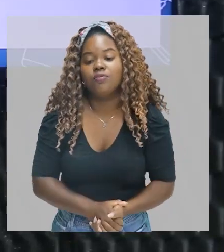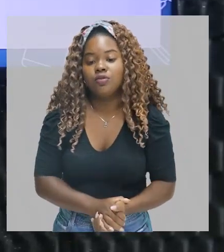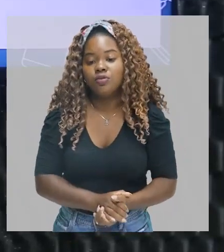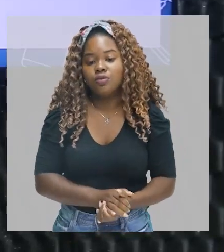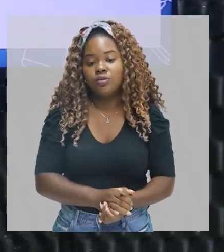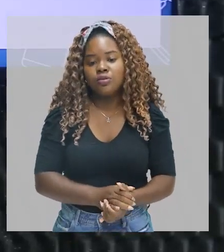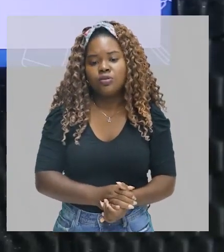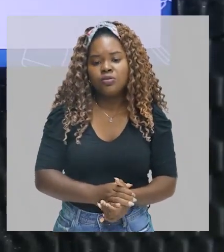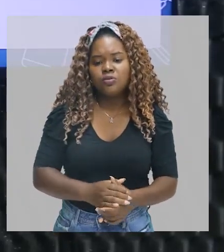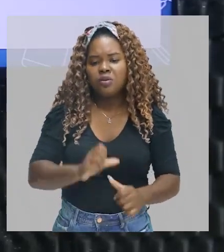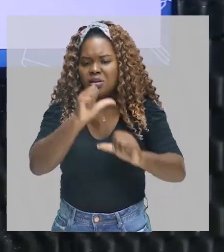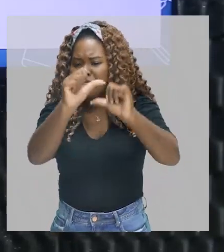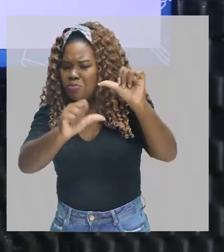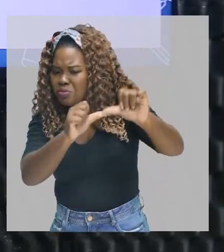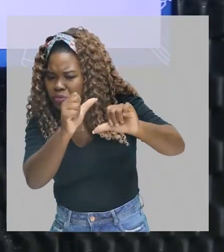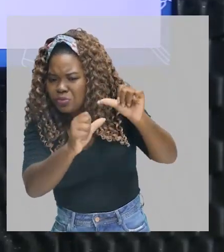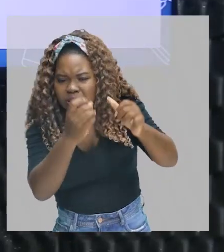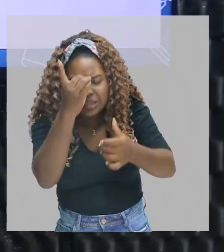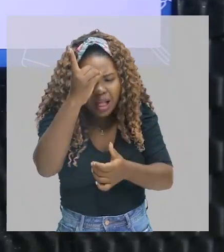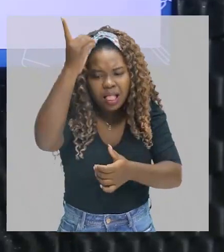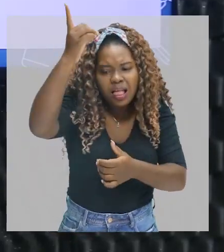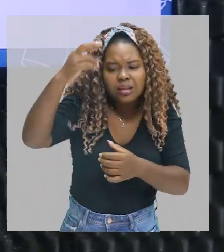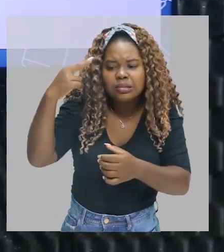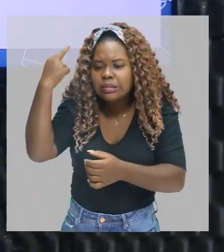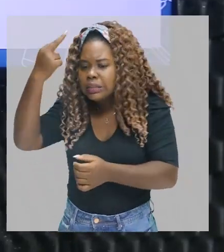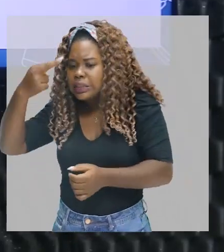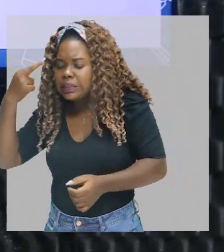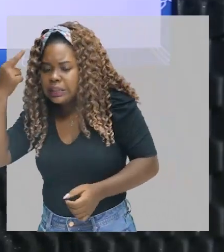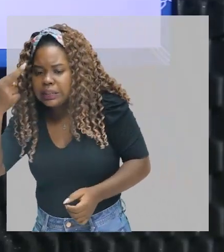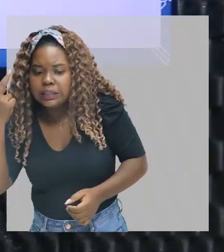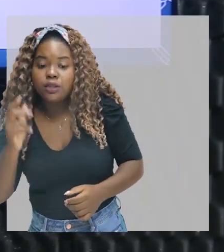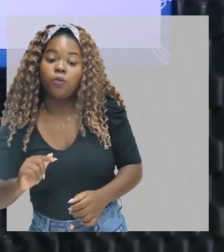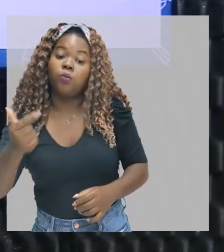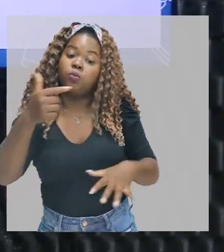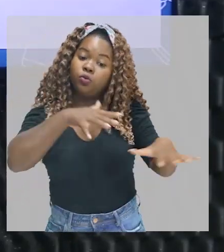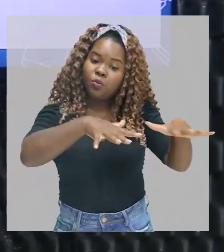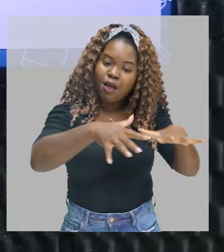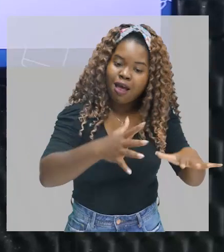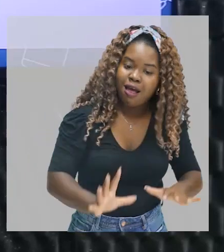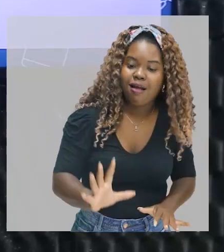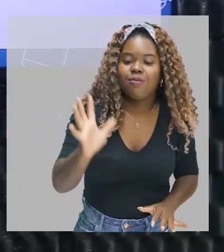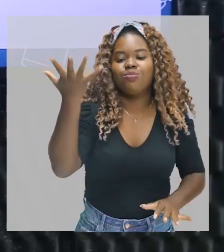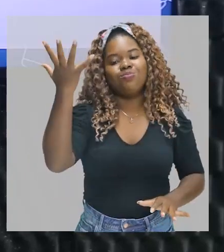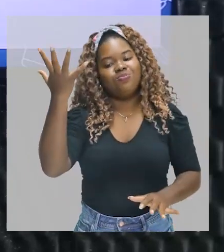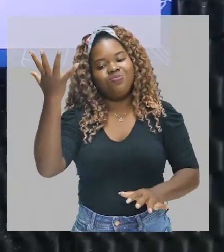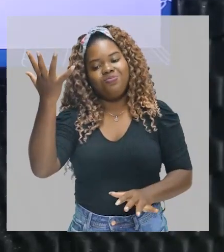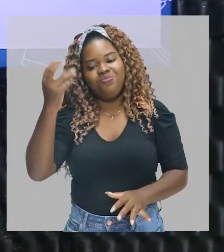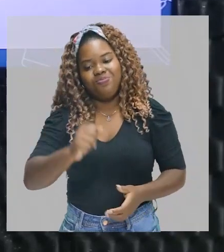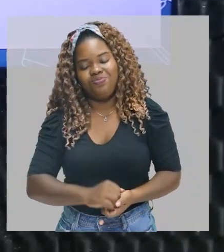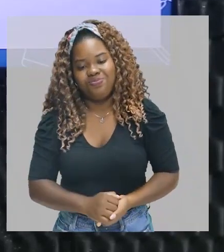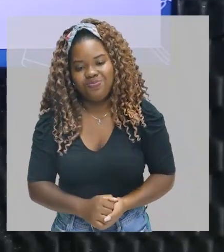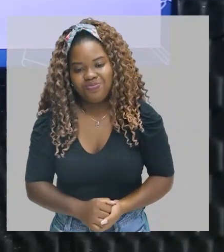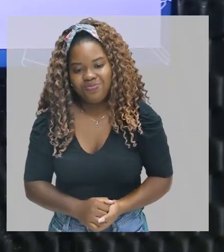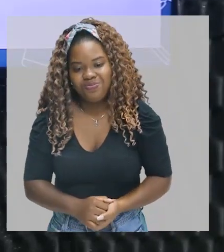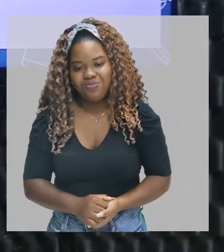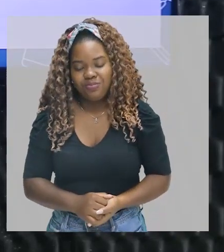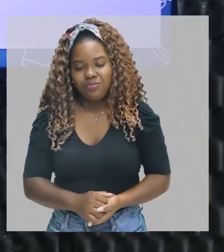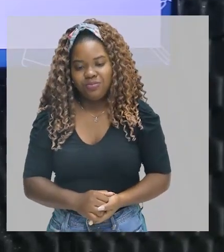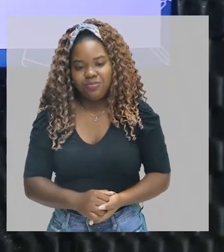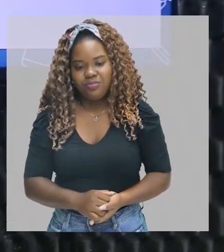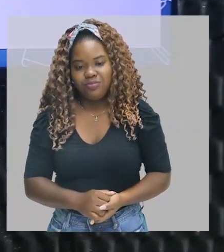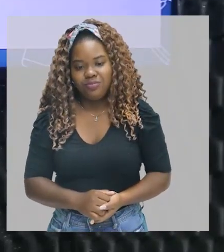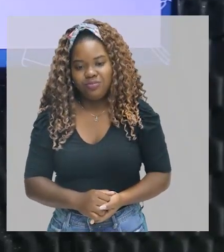Renovação das ideias. Olha, um outro movimento que acontece, né? Um outro, como é que eu vou